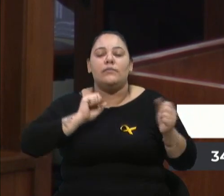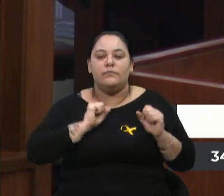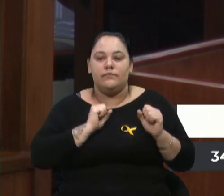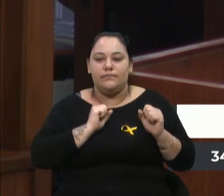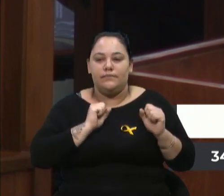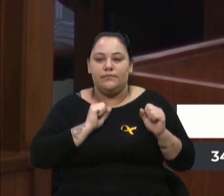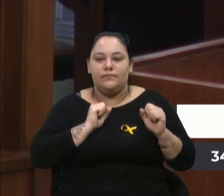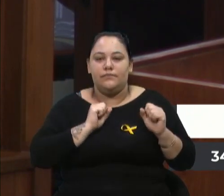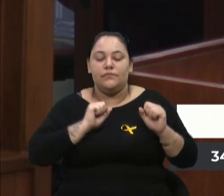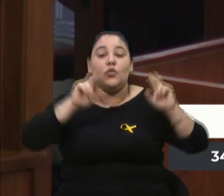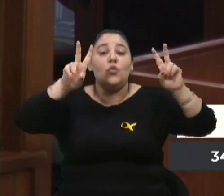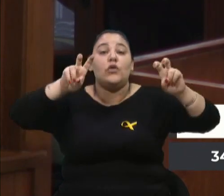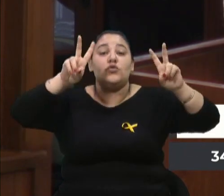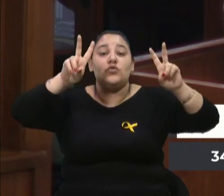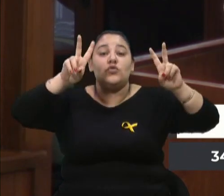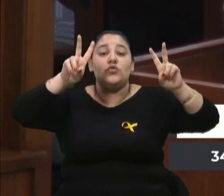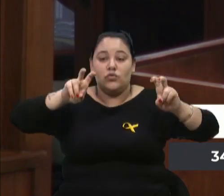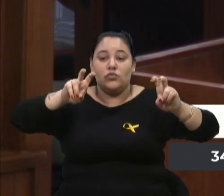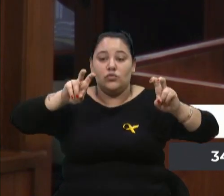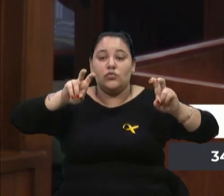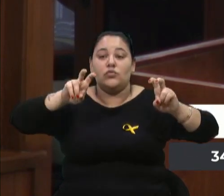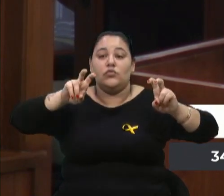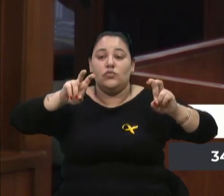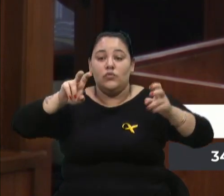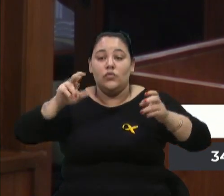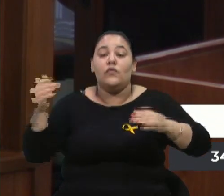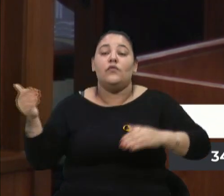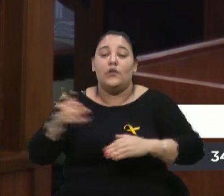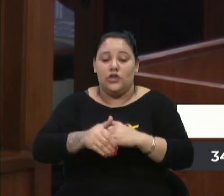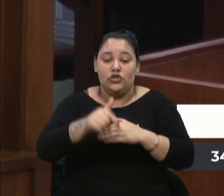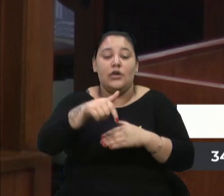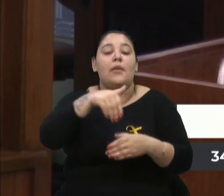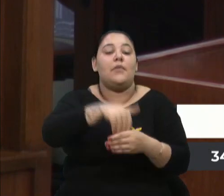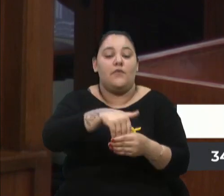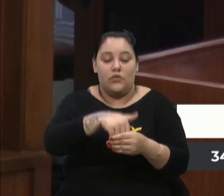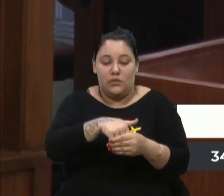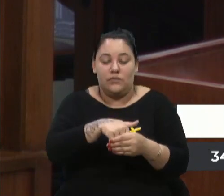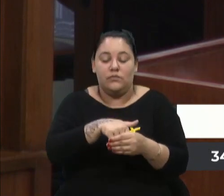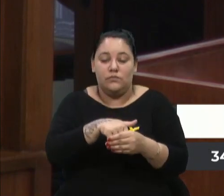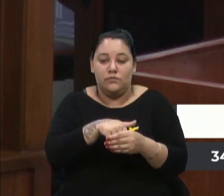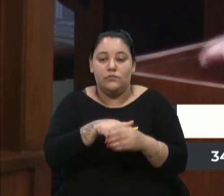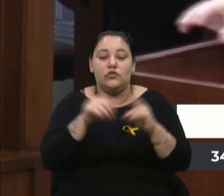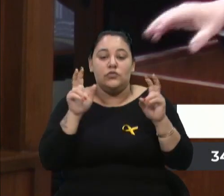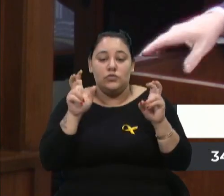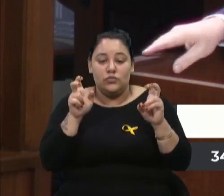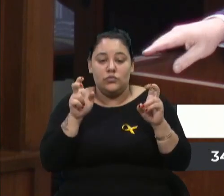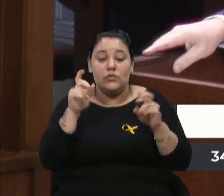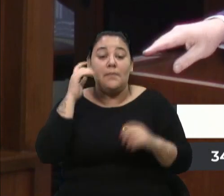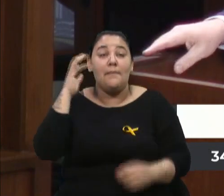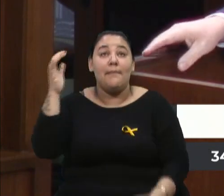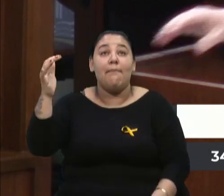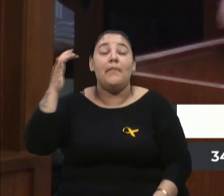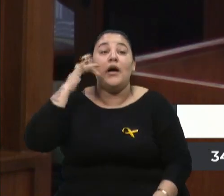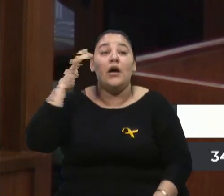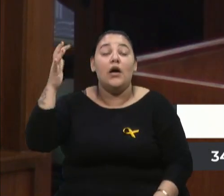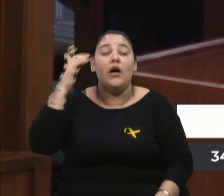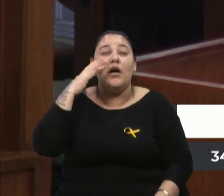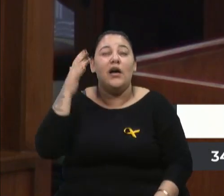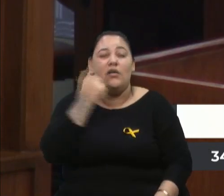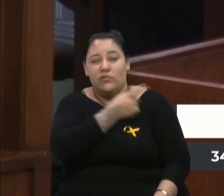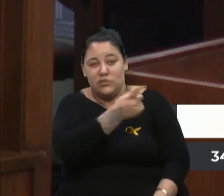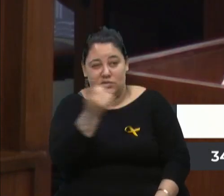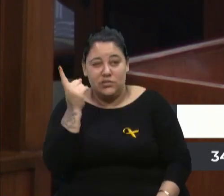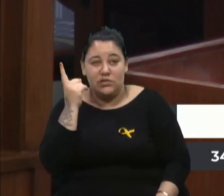Partido Novo, que a matéria vai vir à votação, que a matéria... Imaginem vocês, eu sabendo